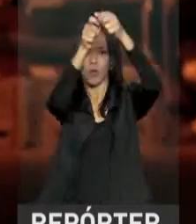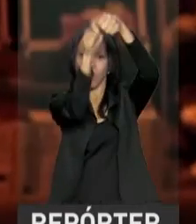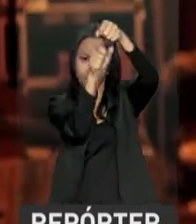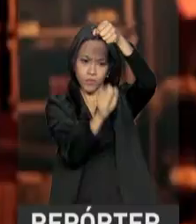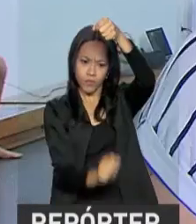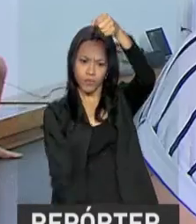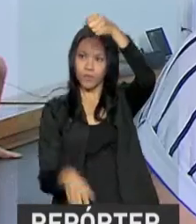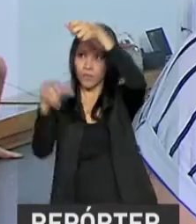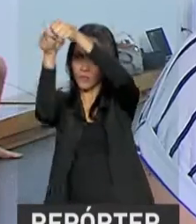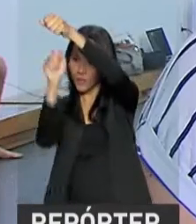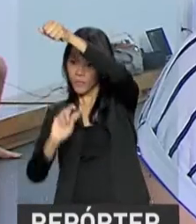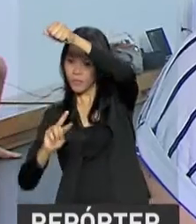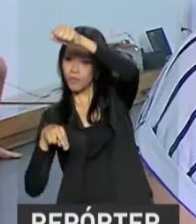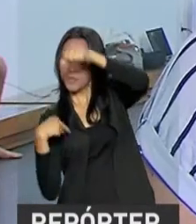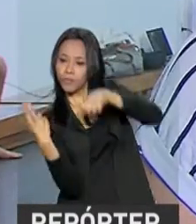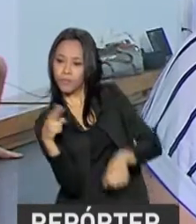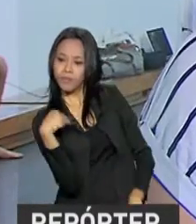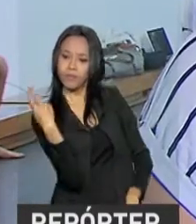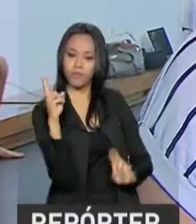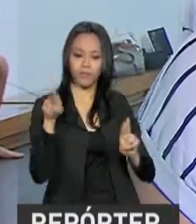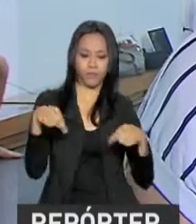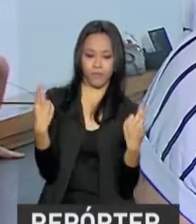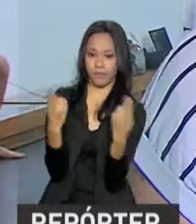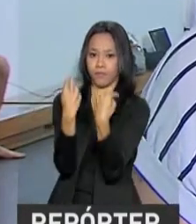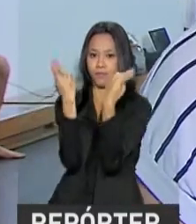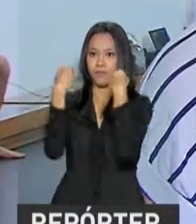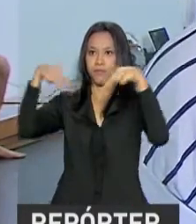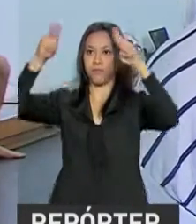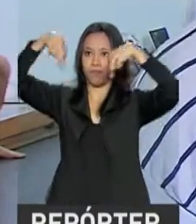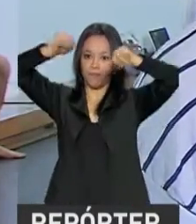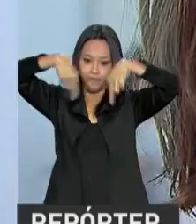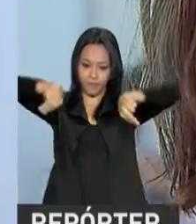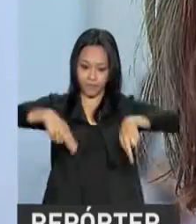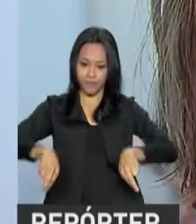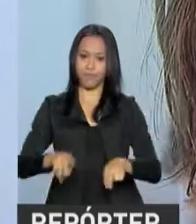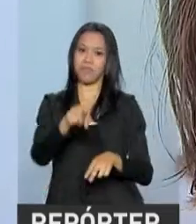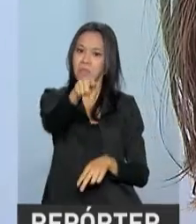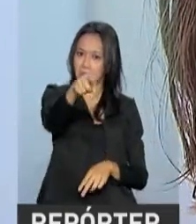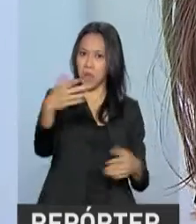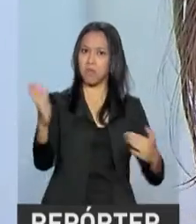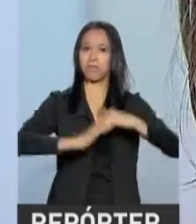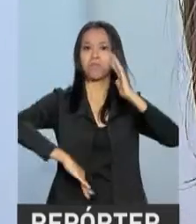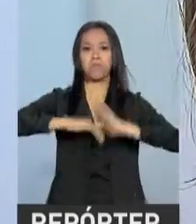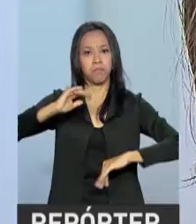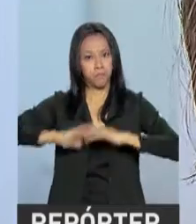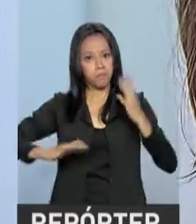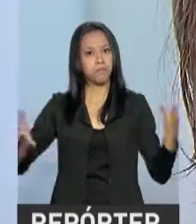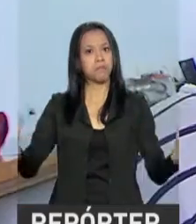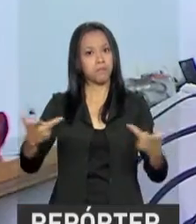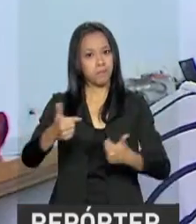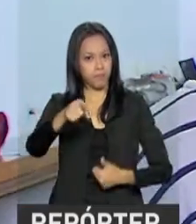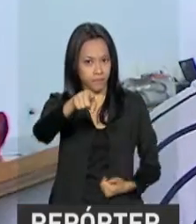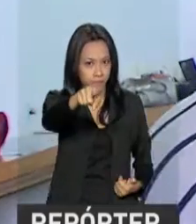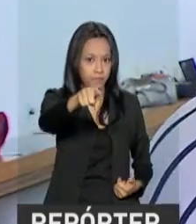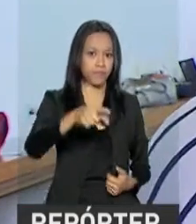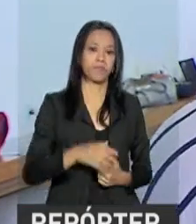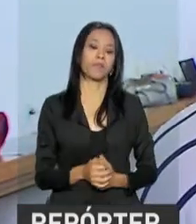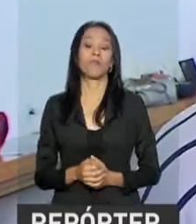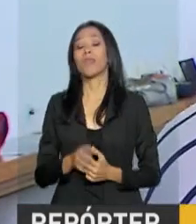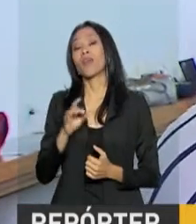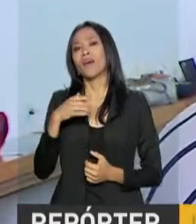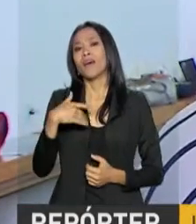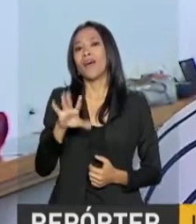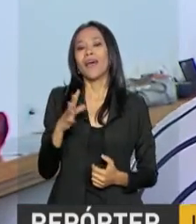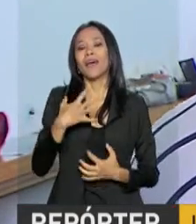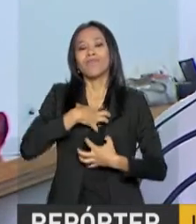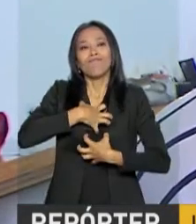por um tecido. Júlia é uma das integrantes do coletivo e especialista em acrobacias aéreas. É mais do que